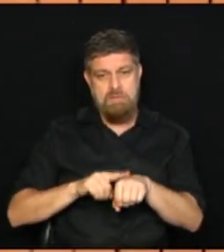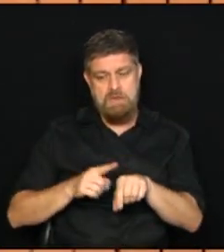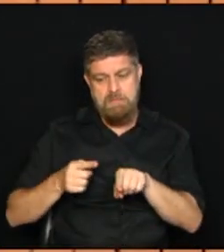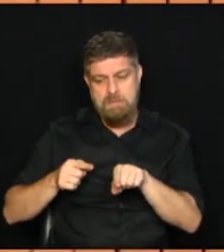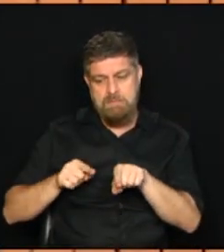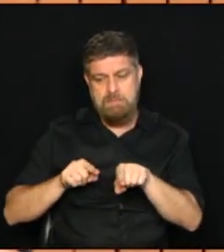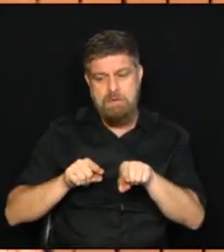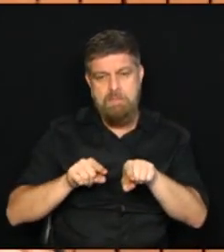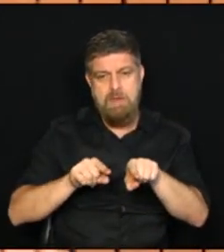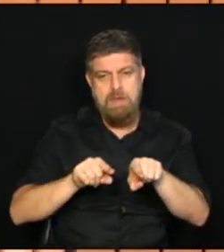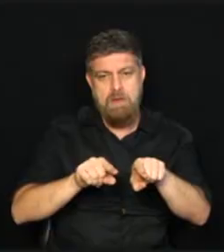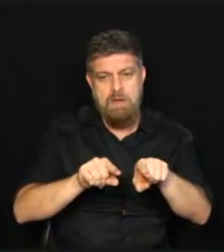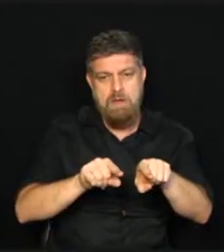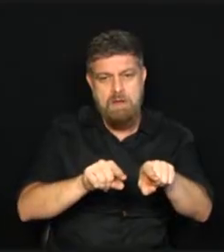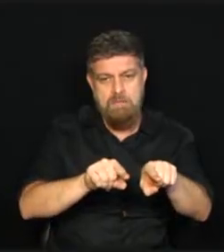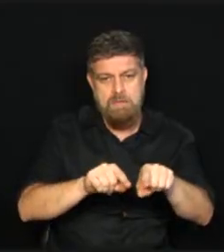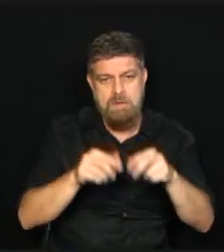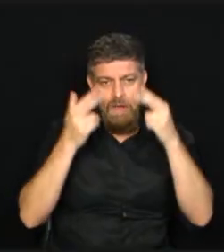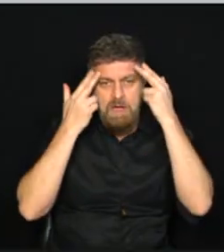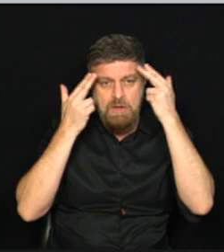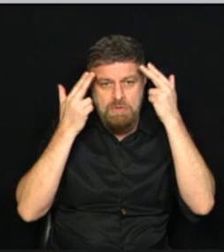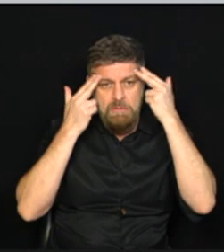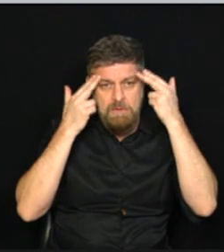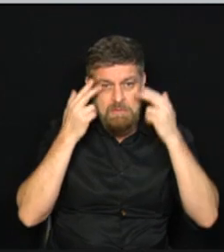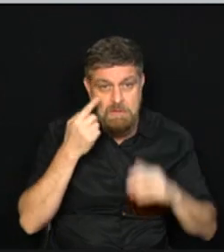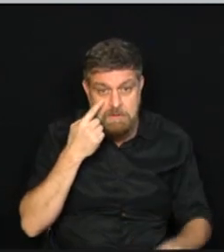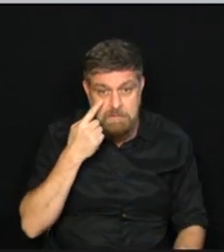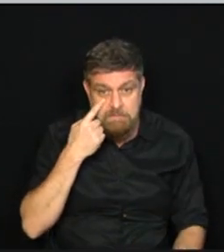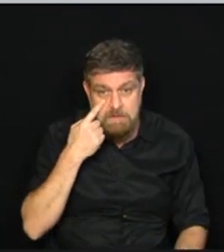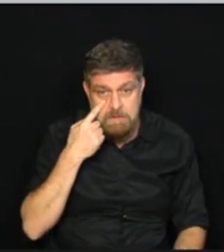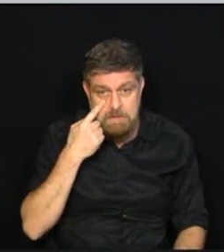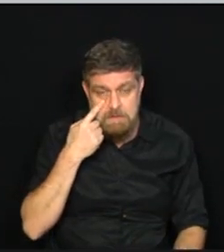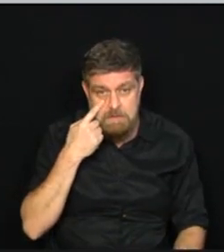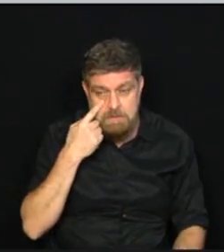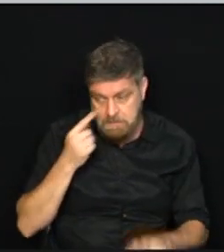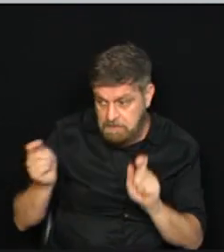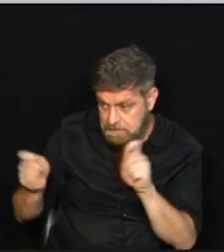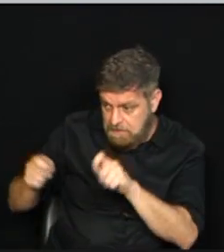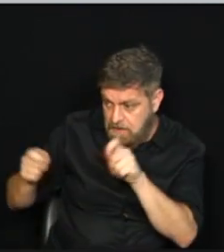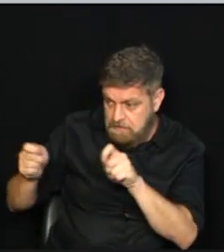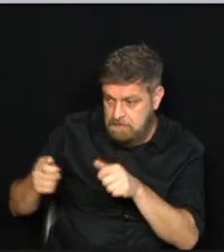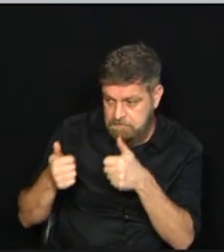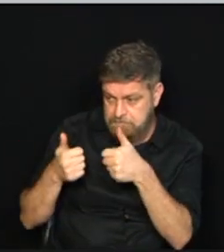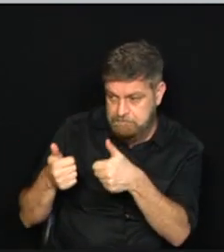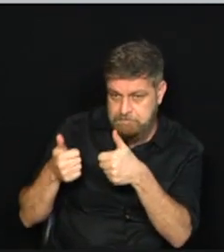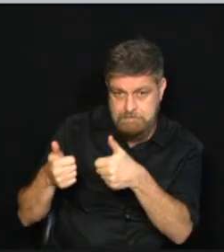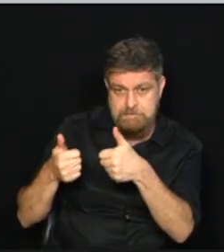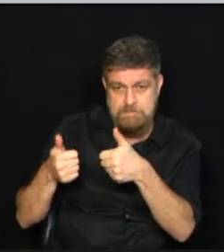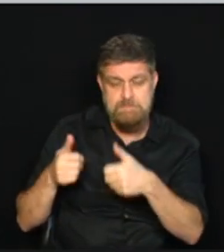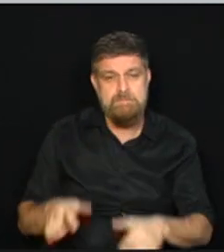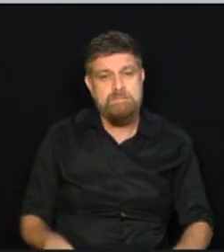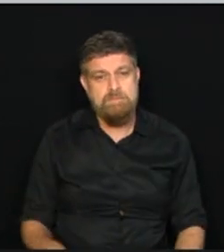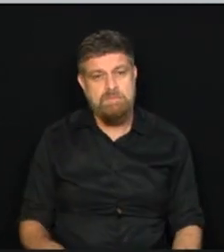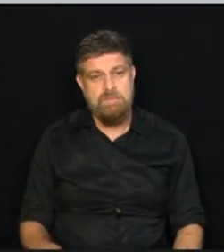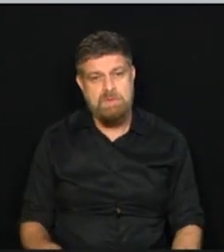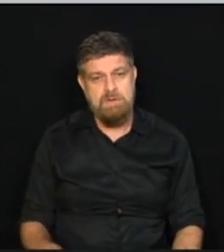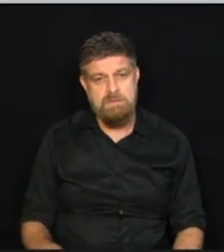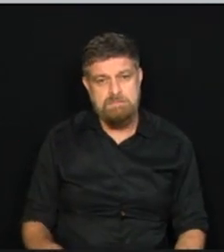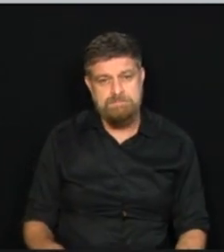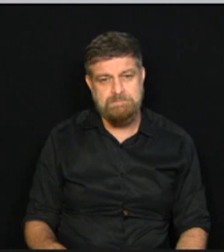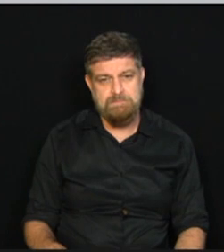viu? Dá para ver? Dá, agora sim. Tá.